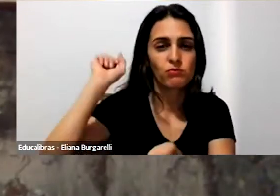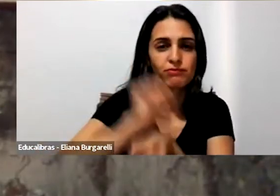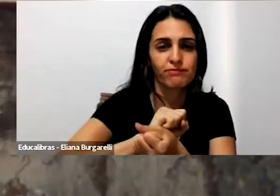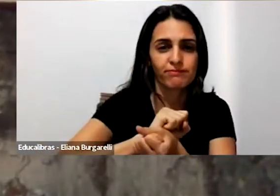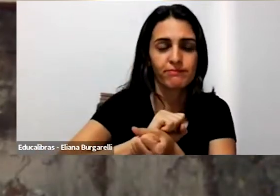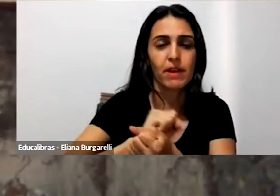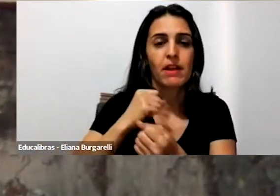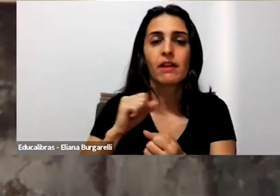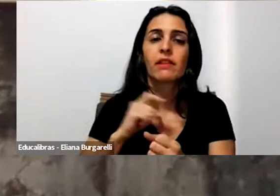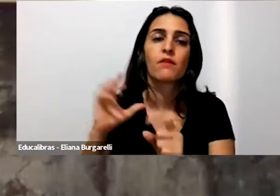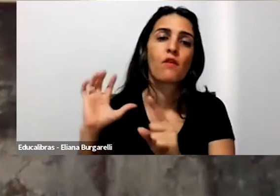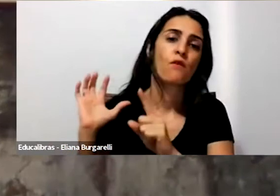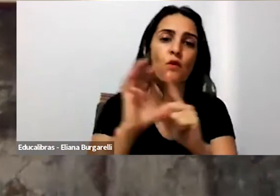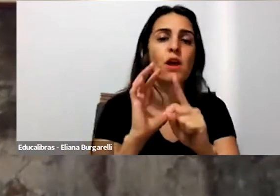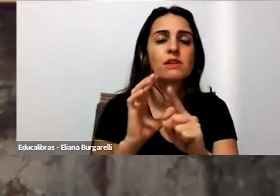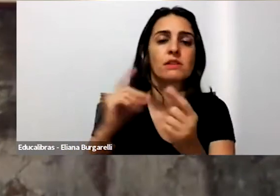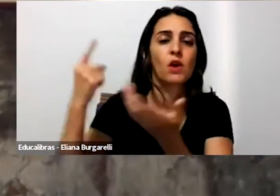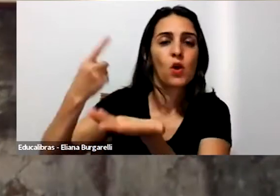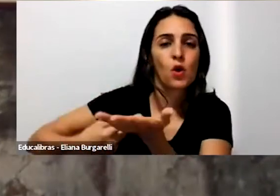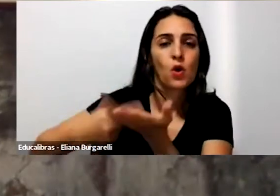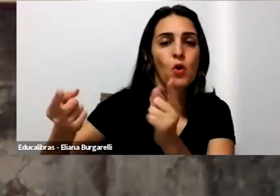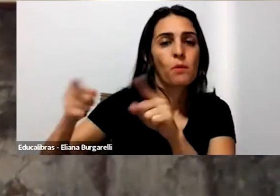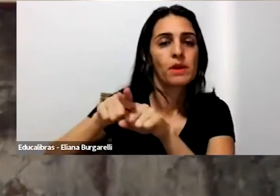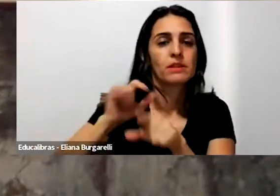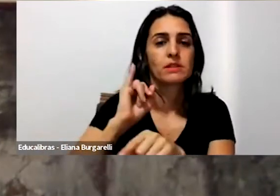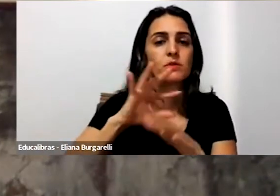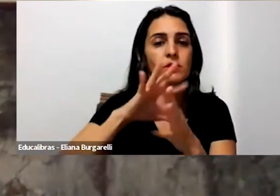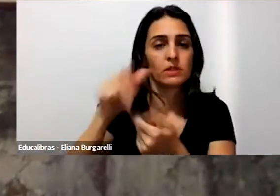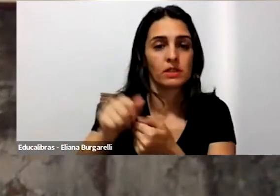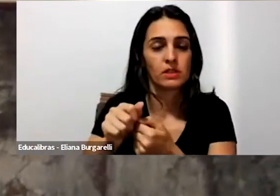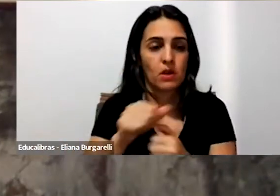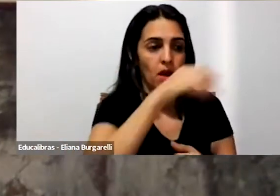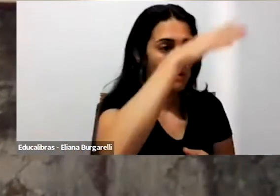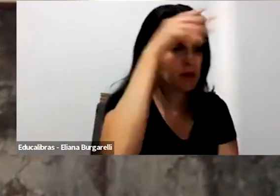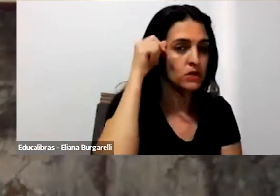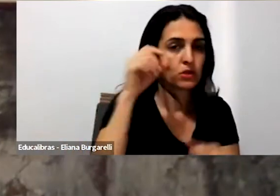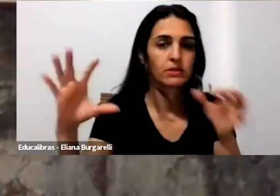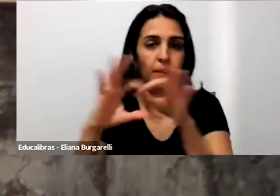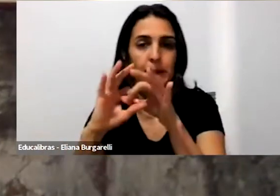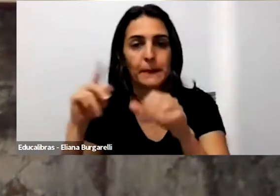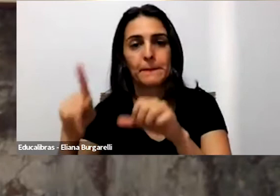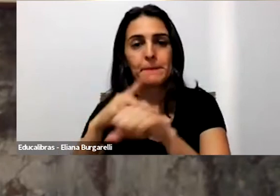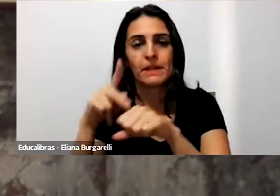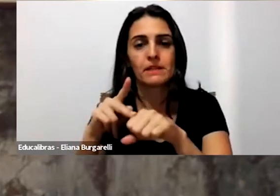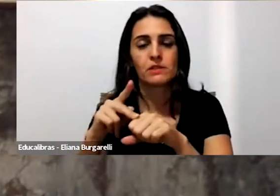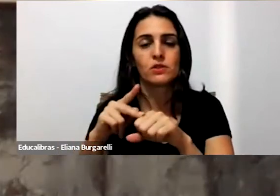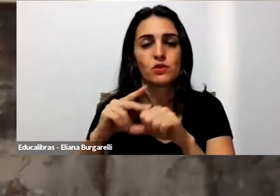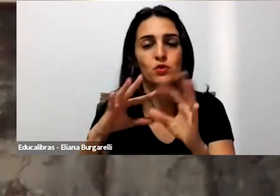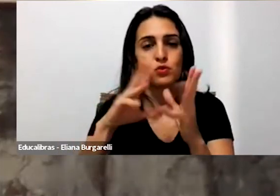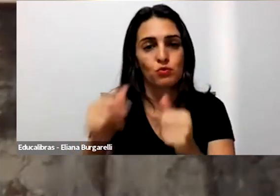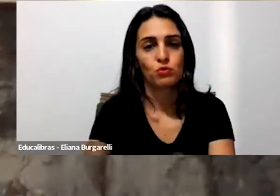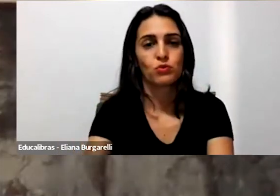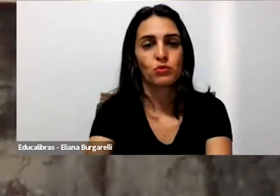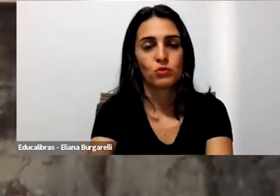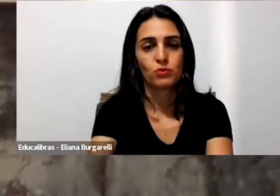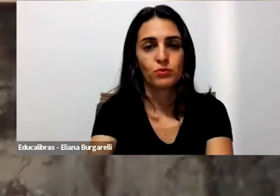cooperação internacional com os países da Amazônia, com os países do Congo, da floresta do Congo e com os países do Mekong,